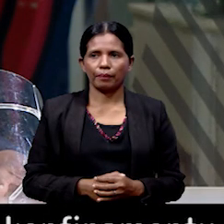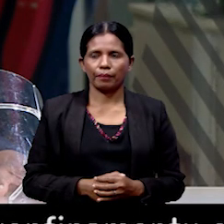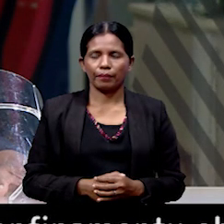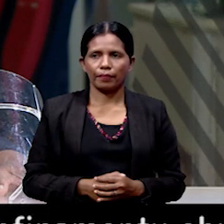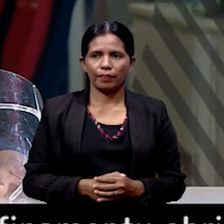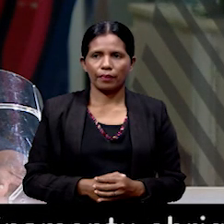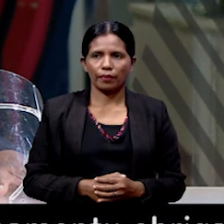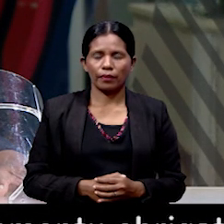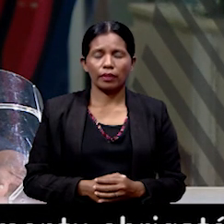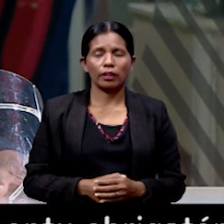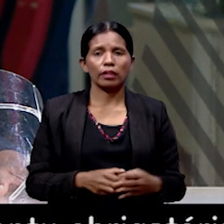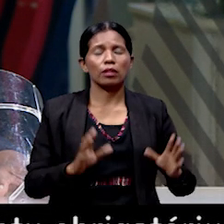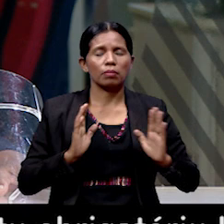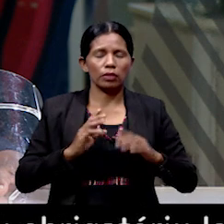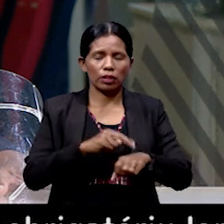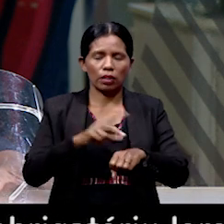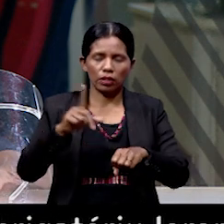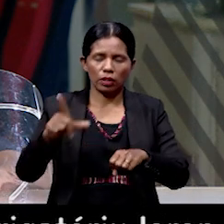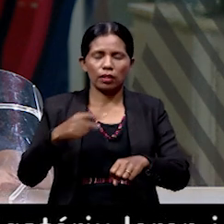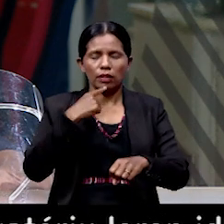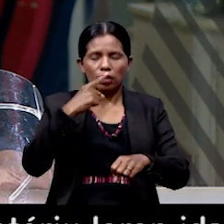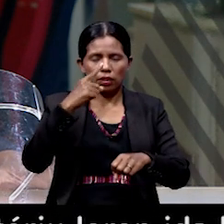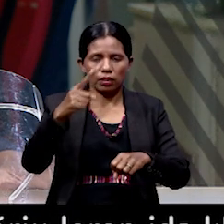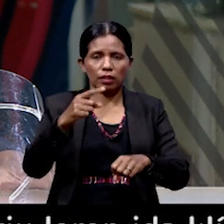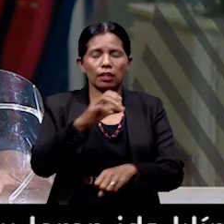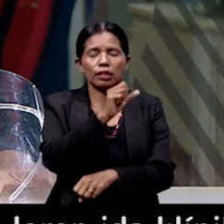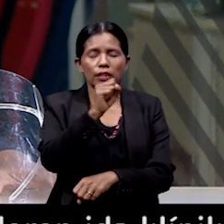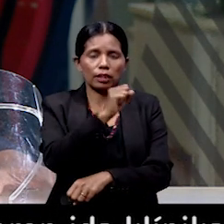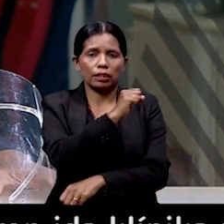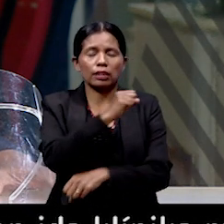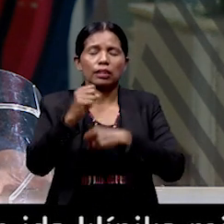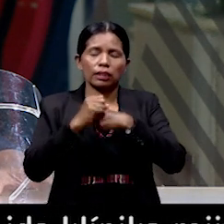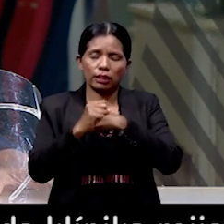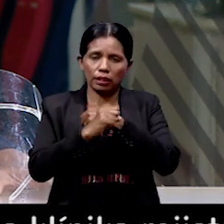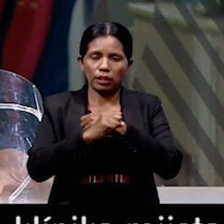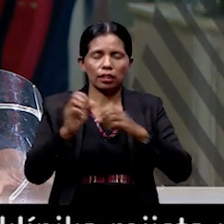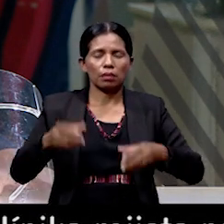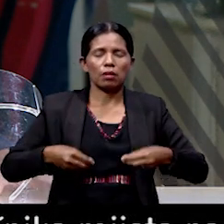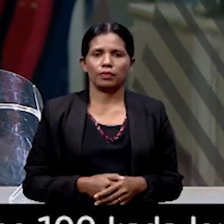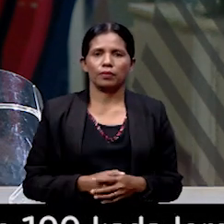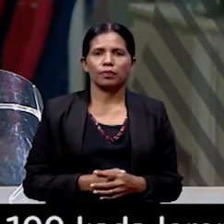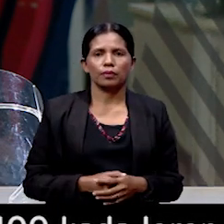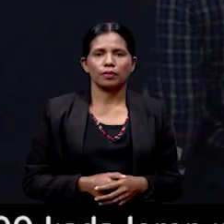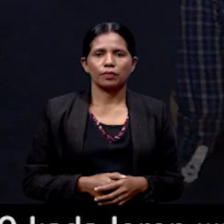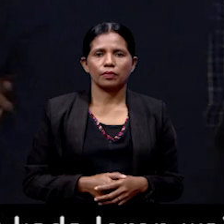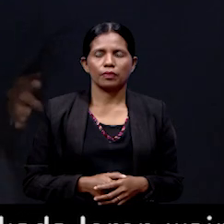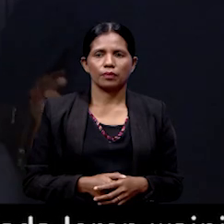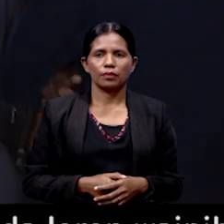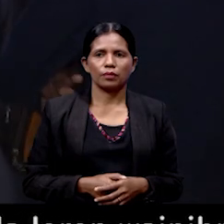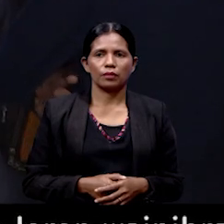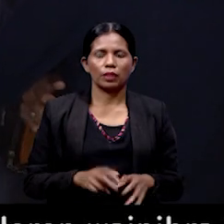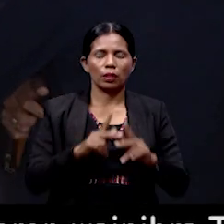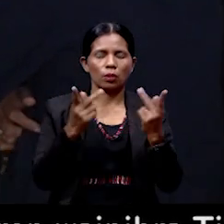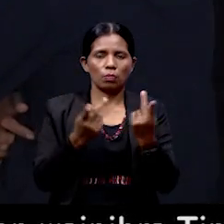Empresário Nacional lamenta o serviço Instituto Nacional de Segurança Social também foi prioridade para o empresário BOT. Empresário